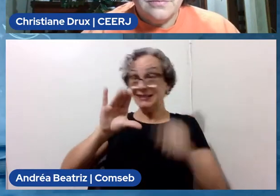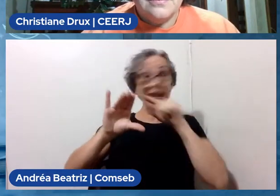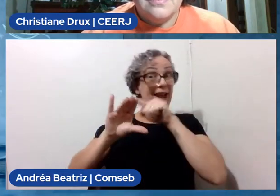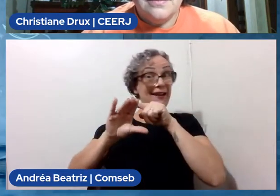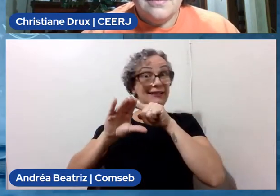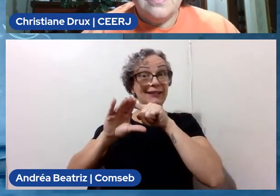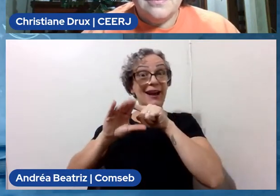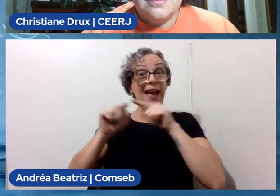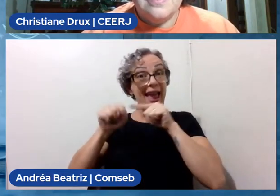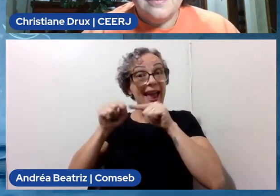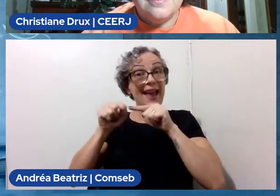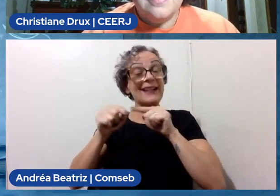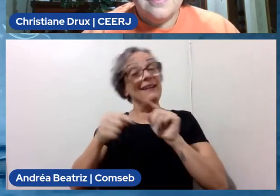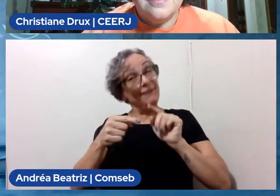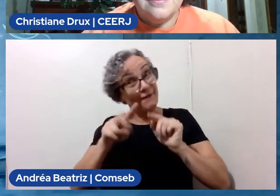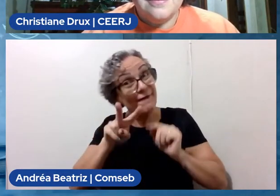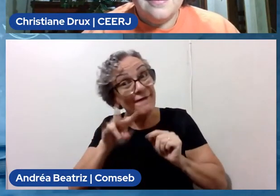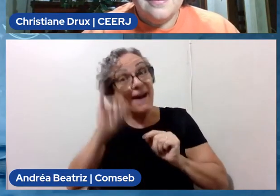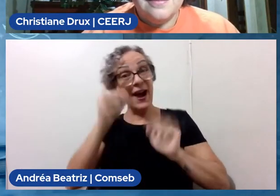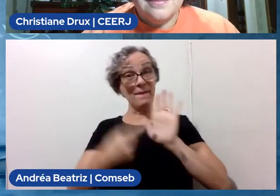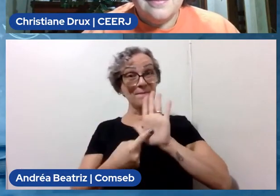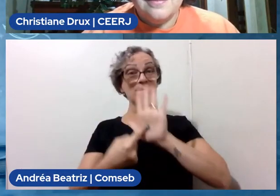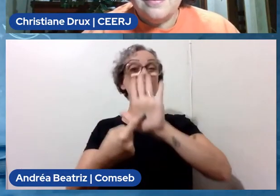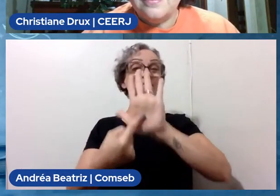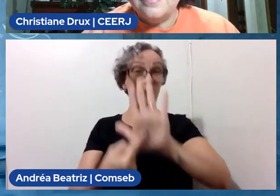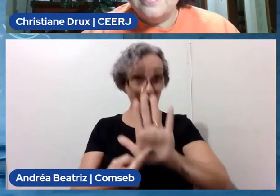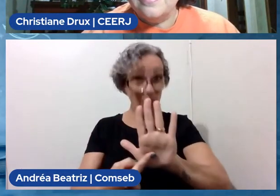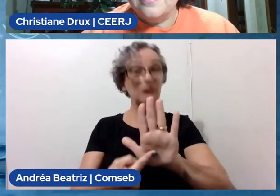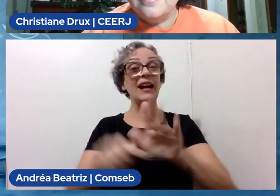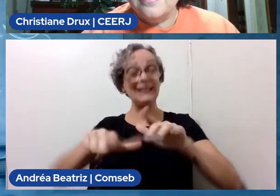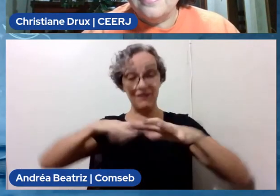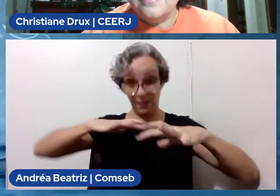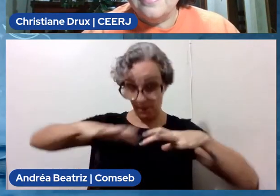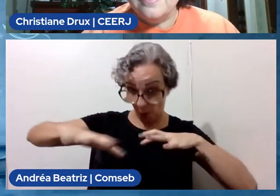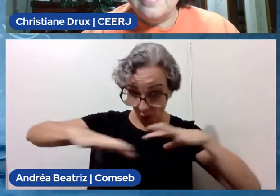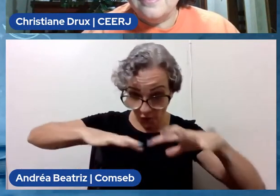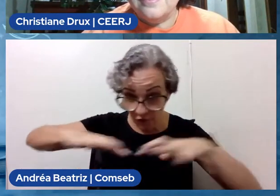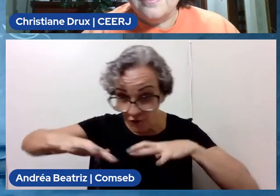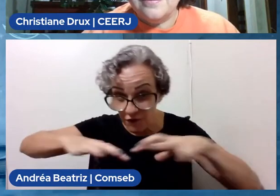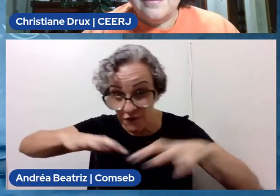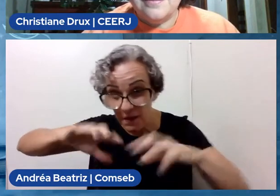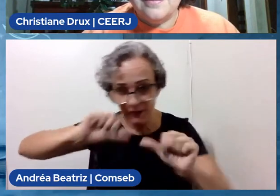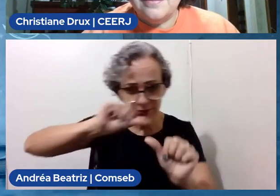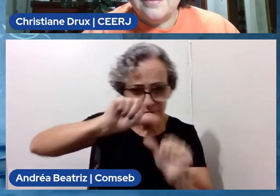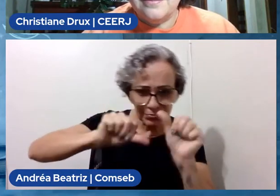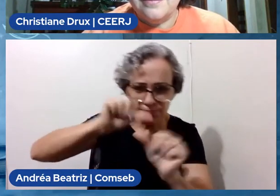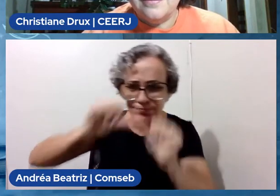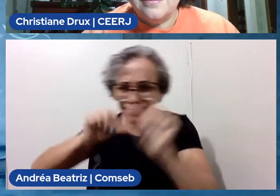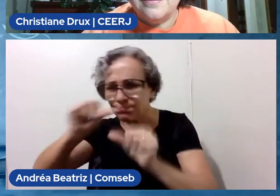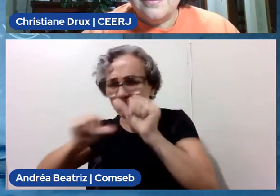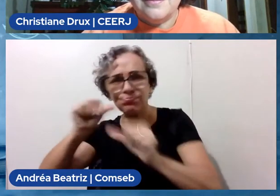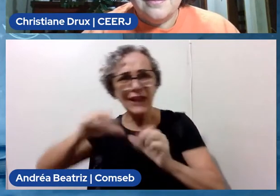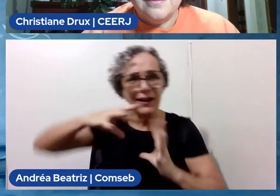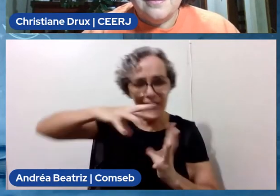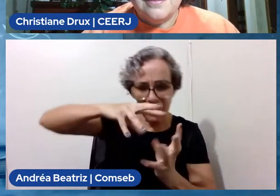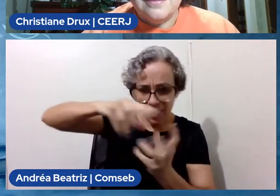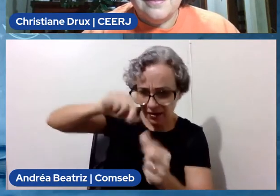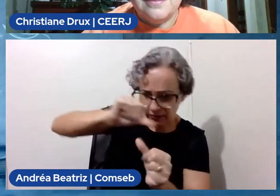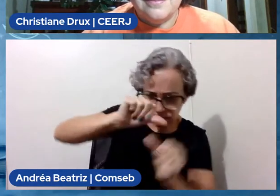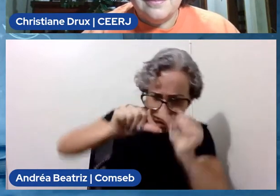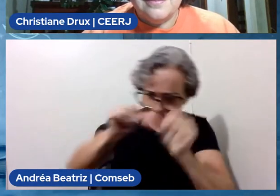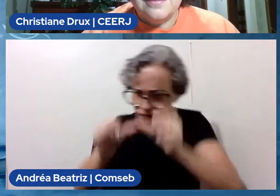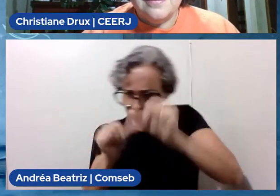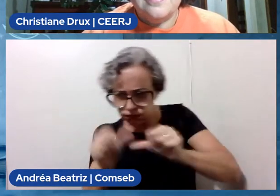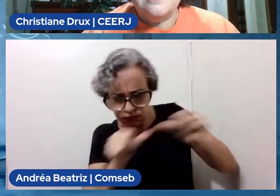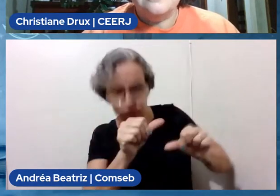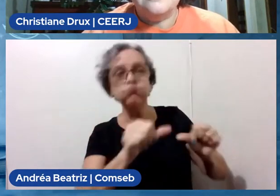dizer que justamente houve, né, nesse movimento, nessas transformações que foram acontecendo, primeiramente aparece a